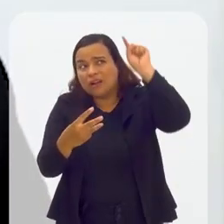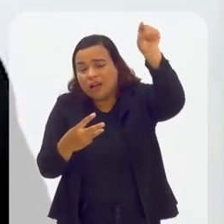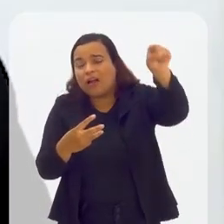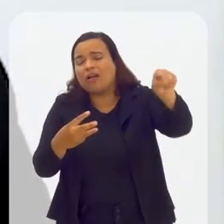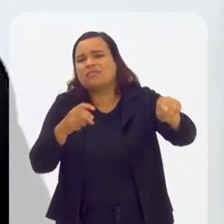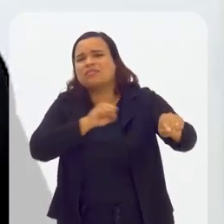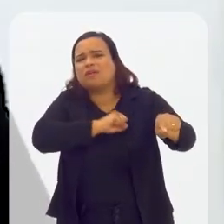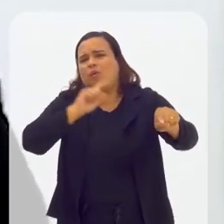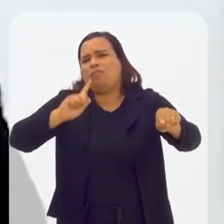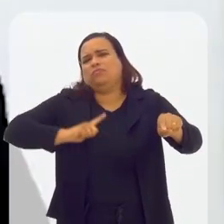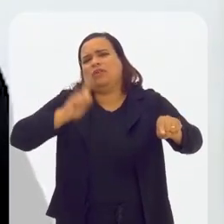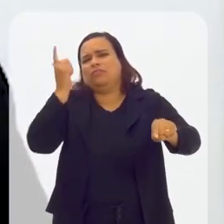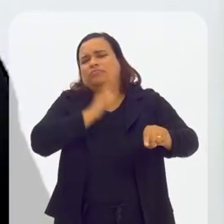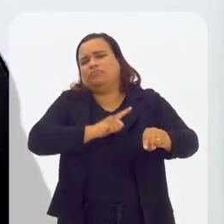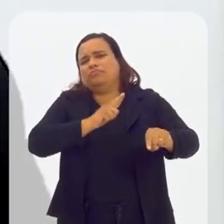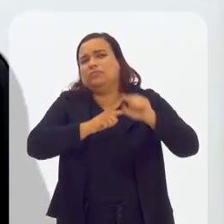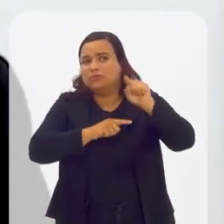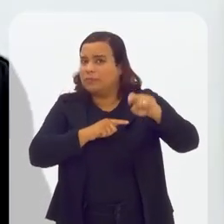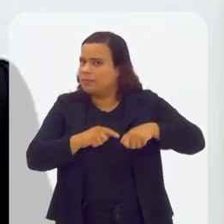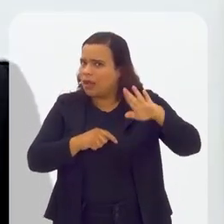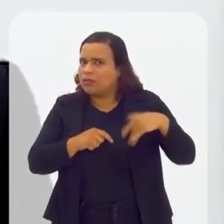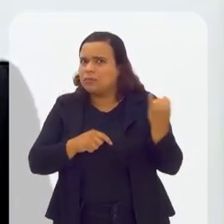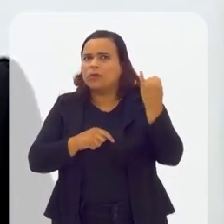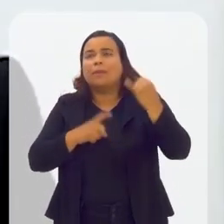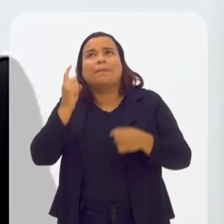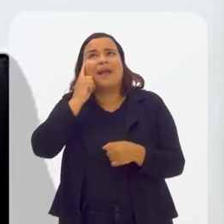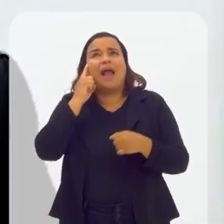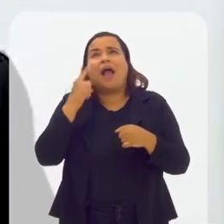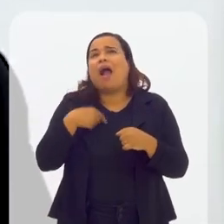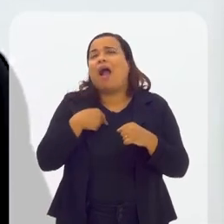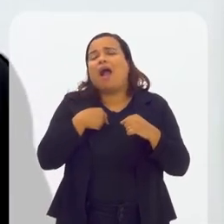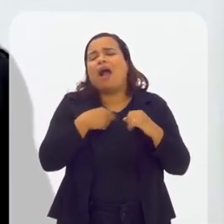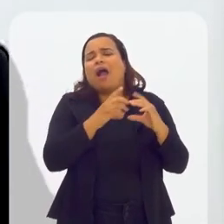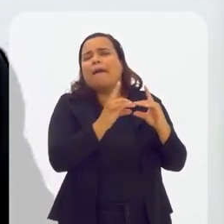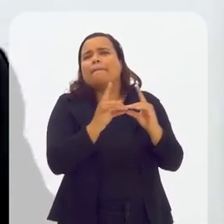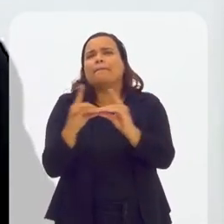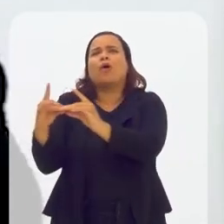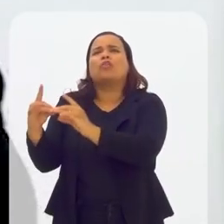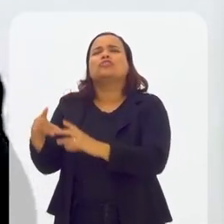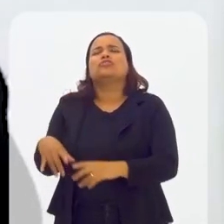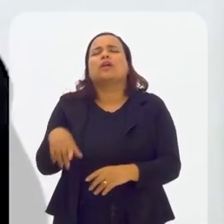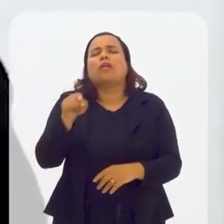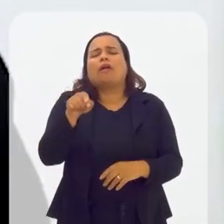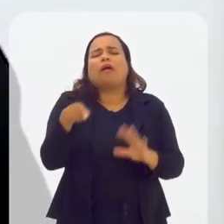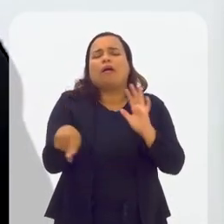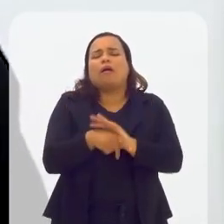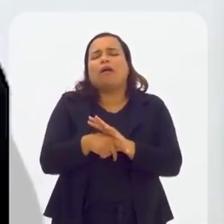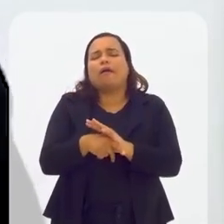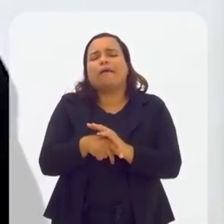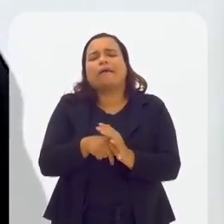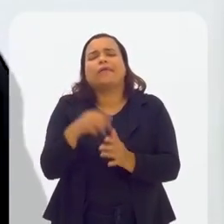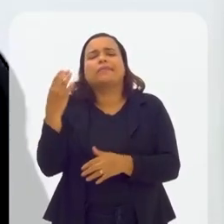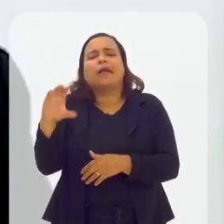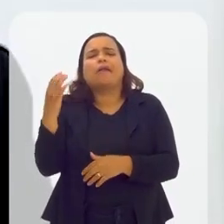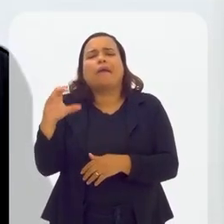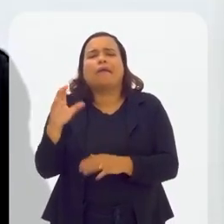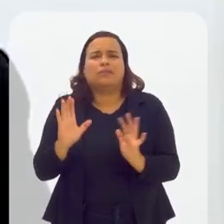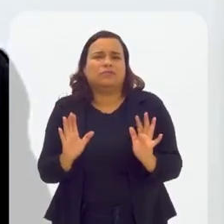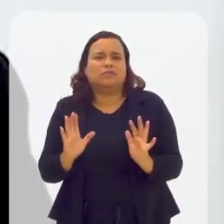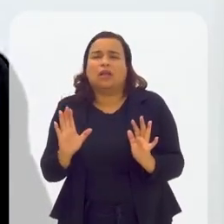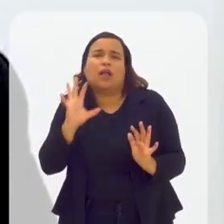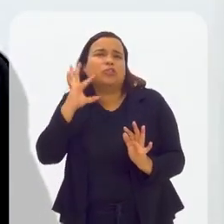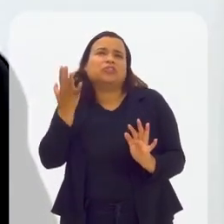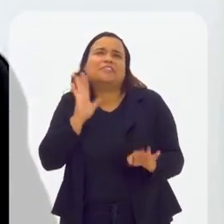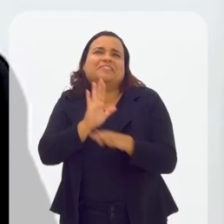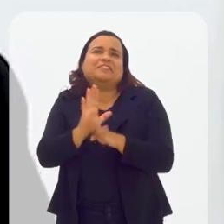São Gonçalo, tá certo? Aquela é crítica. Não vamos nos enganar que a ponte Rio-Niterói resolveu o problema de transporte